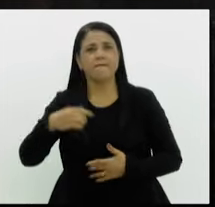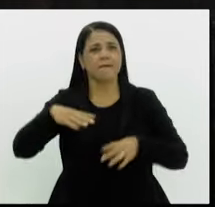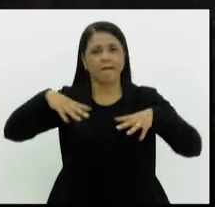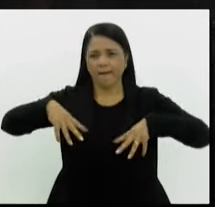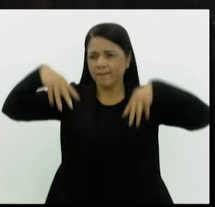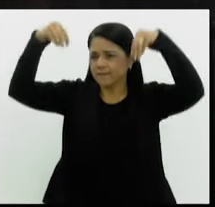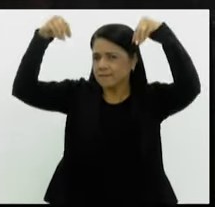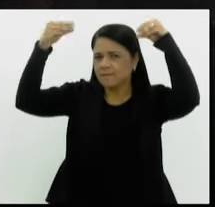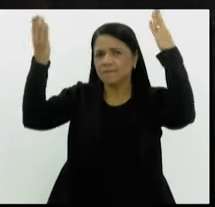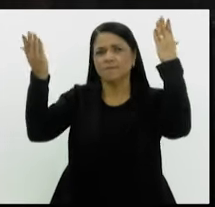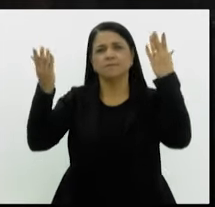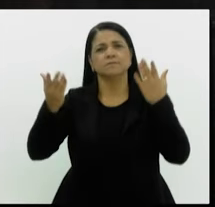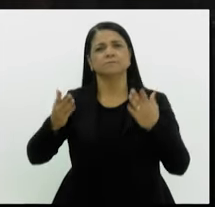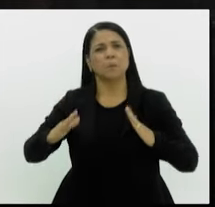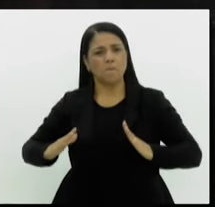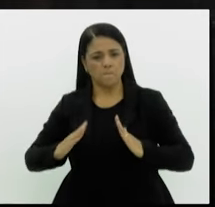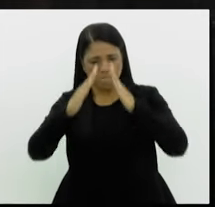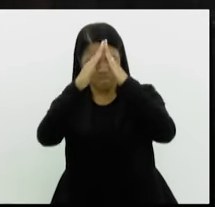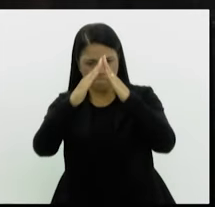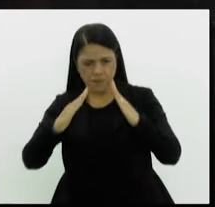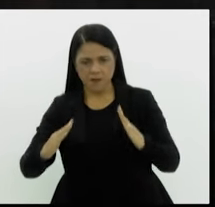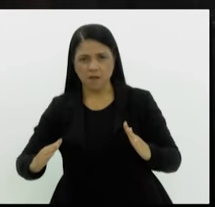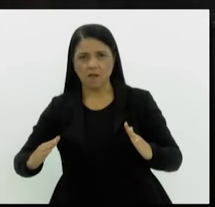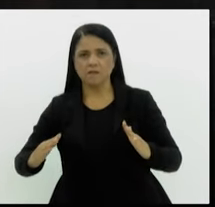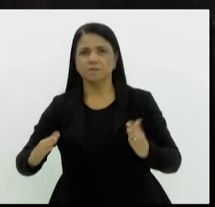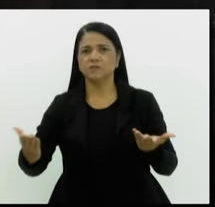castelos, pirâmides,